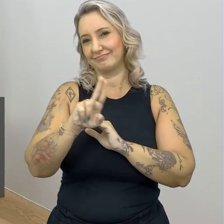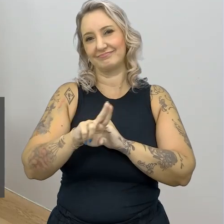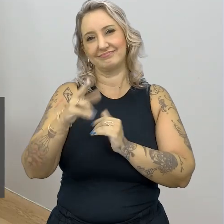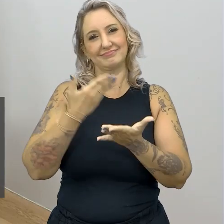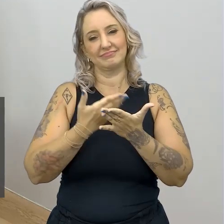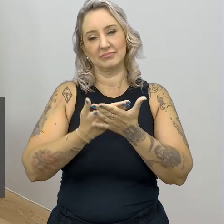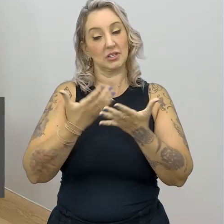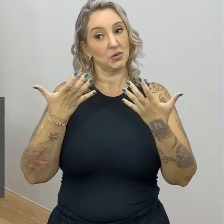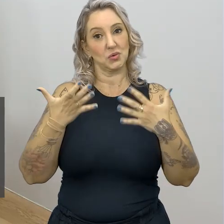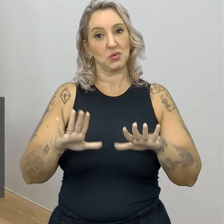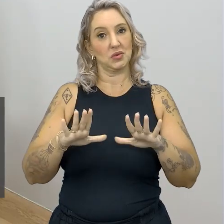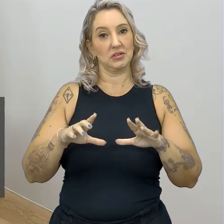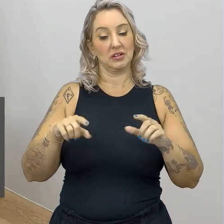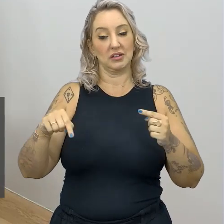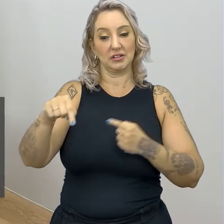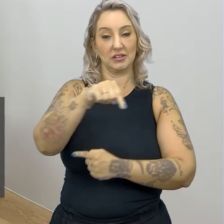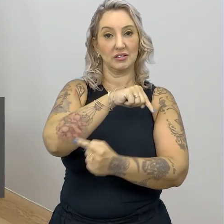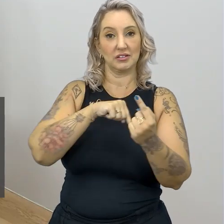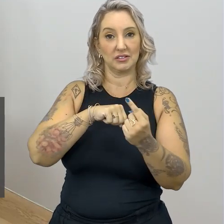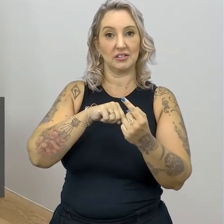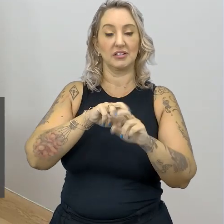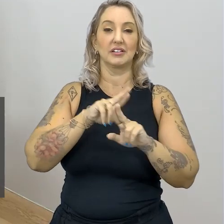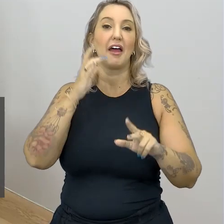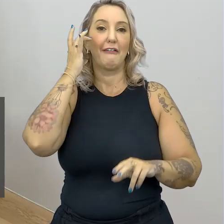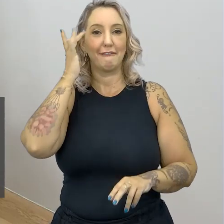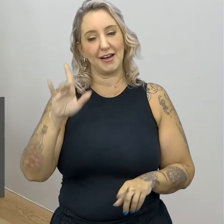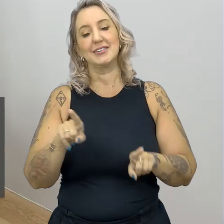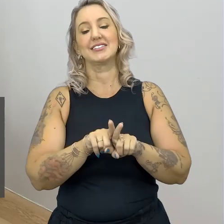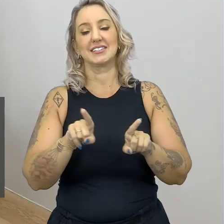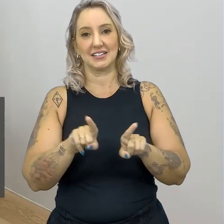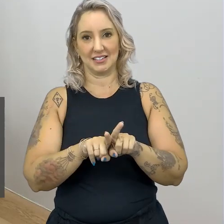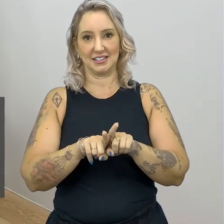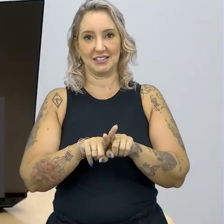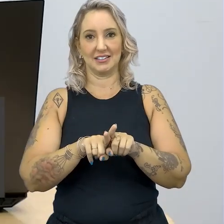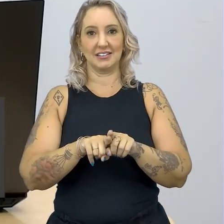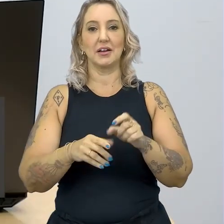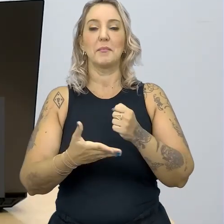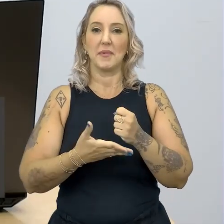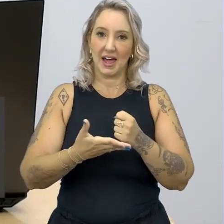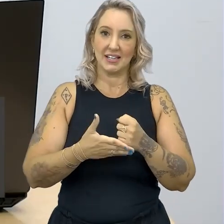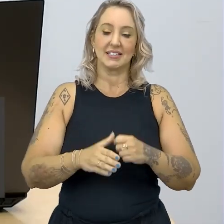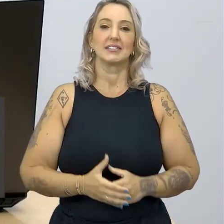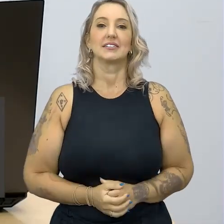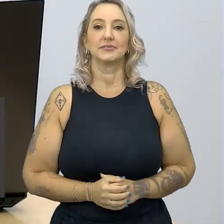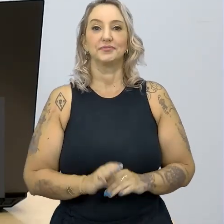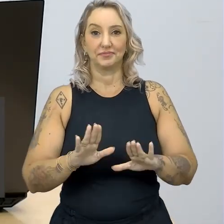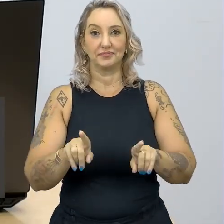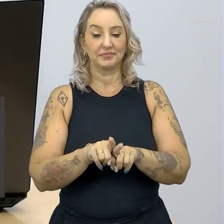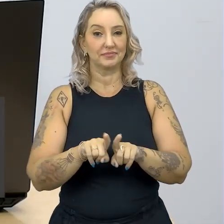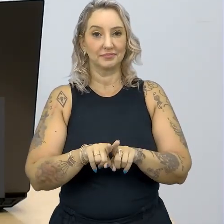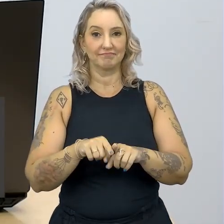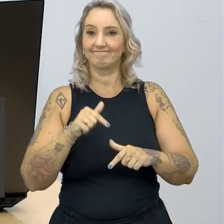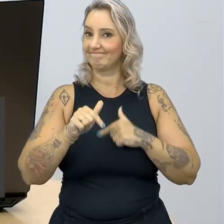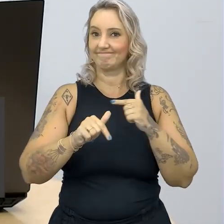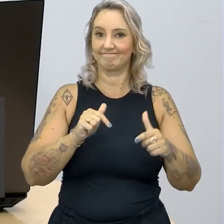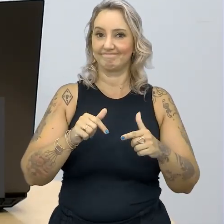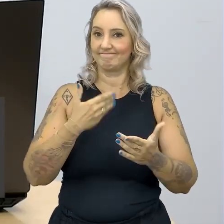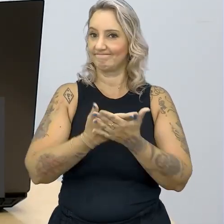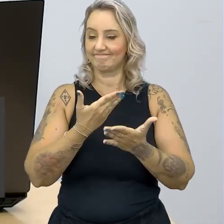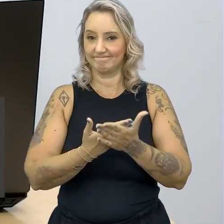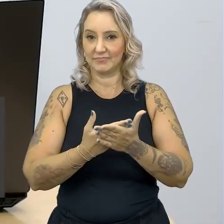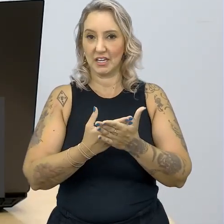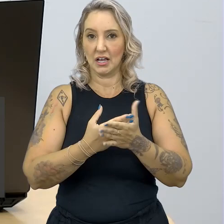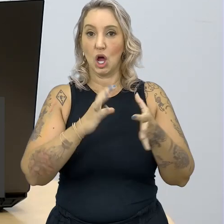quer. E fazer o caminho inverso normalmente é o mais fácil também, Sim. pegar a formação geral básica, fazer, mas aí a gente não está trabalhando o contexto, não